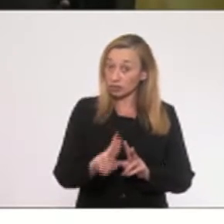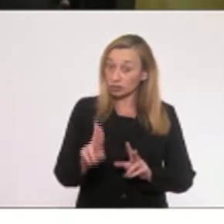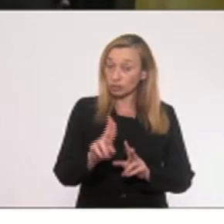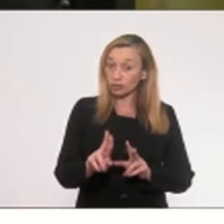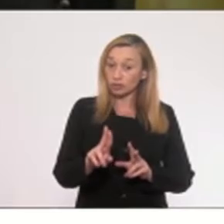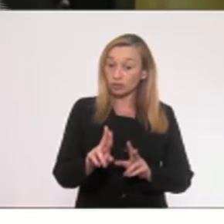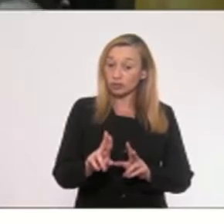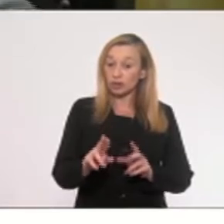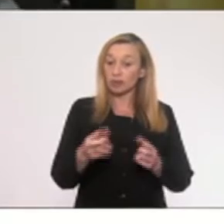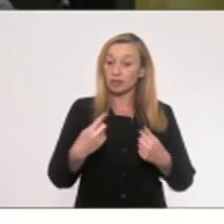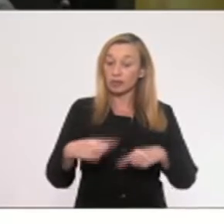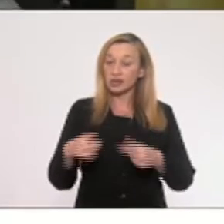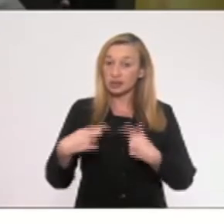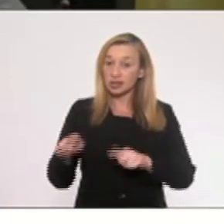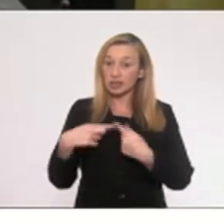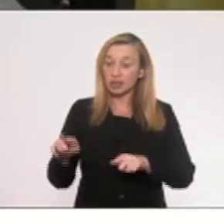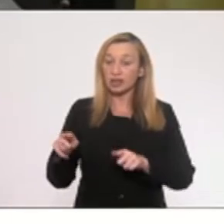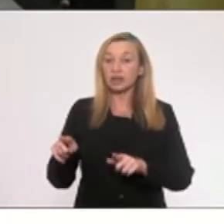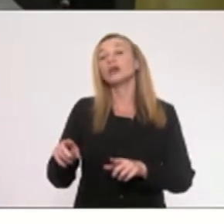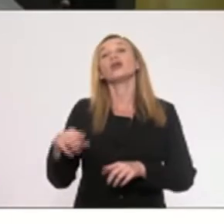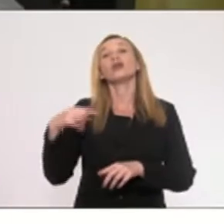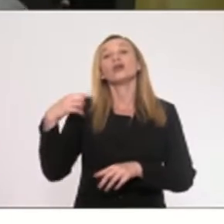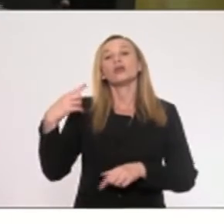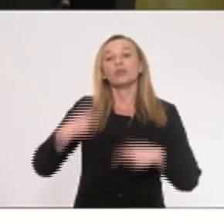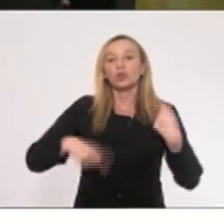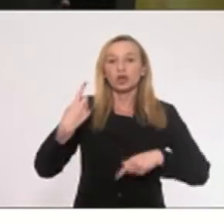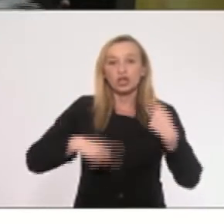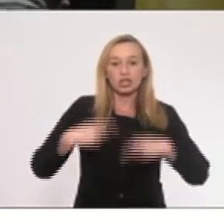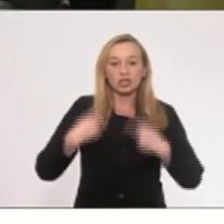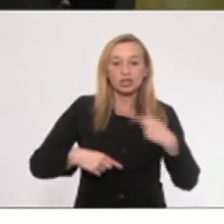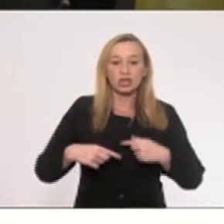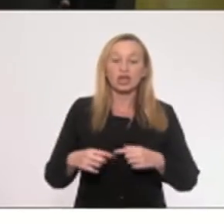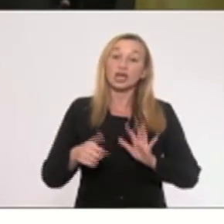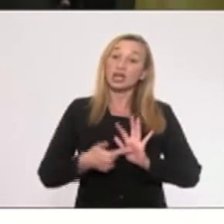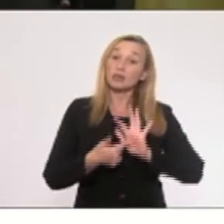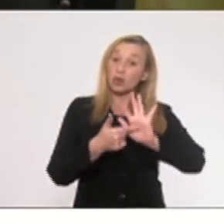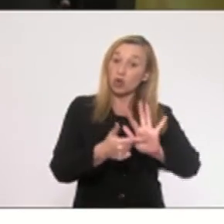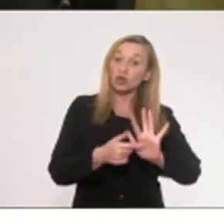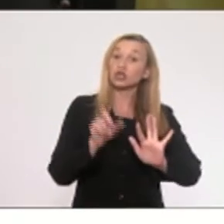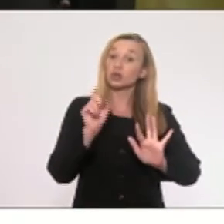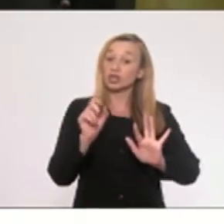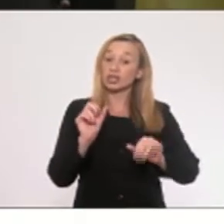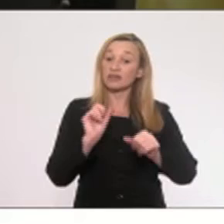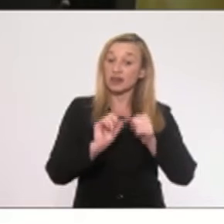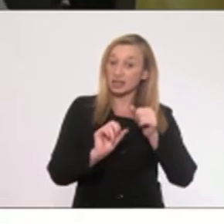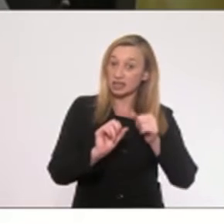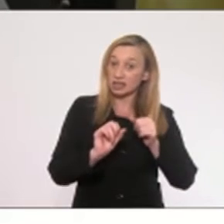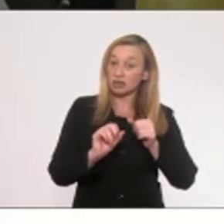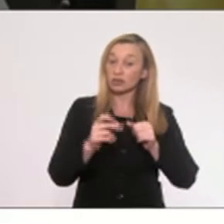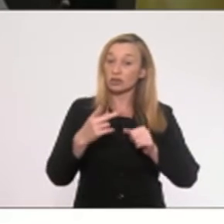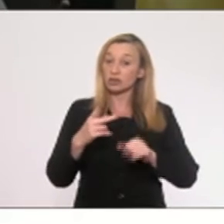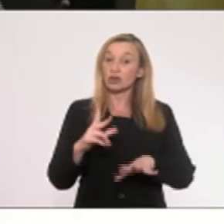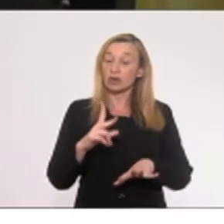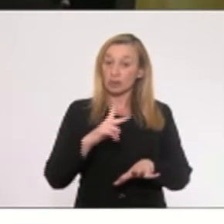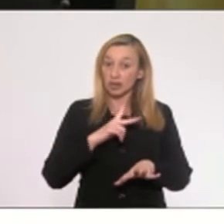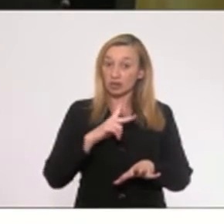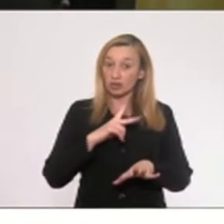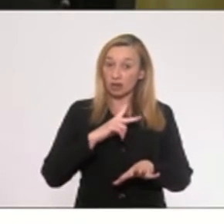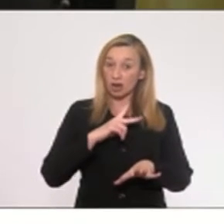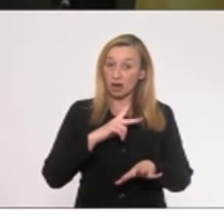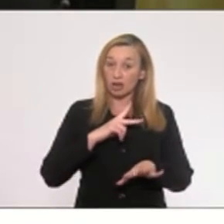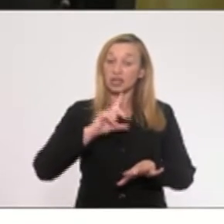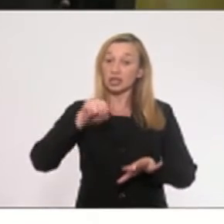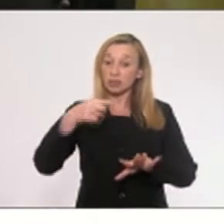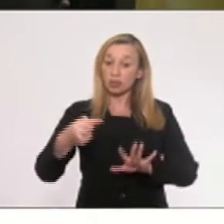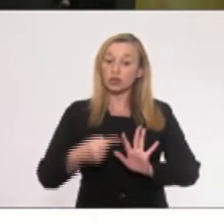política. Ele apura em dívida ativa, covardemente, divulga o que está Tem muito fazendo isso no interior. em seus caminhos pessoais, e aí